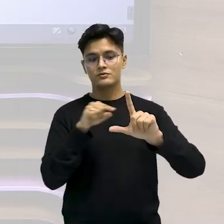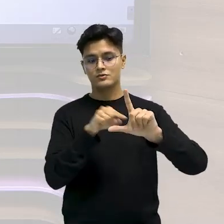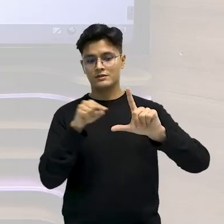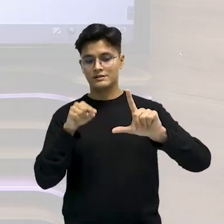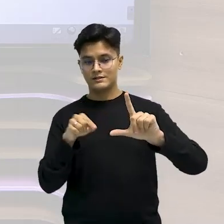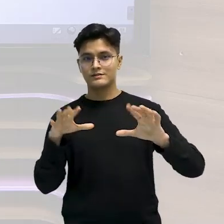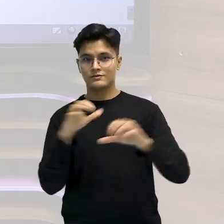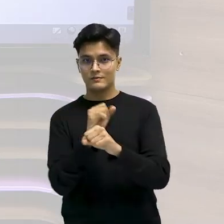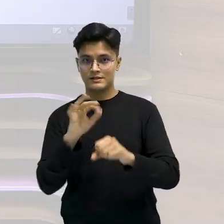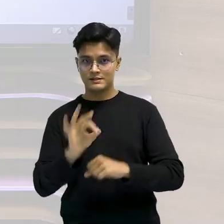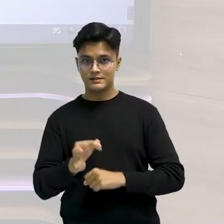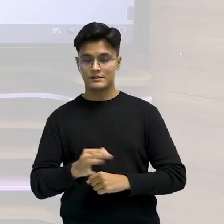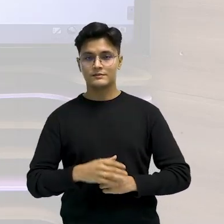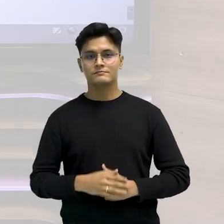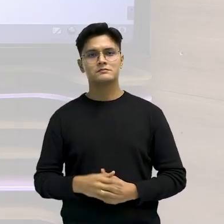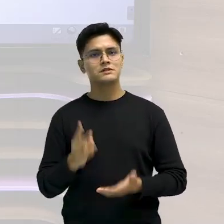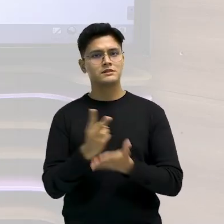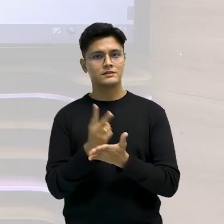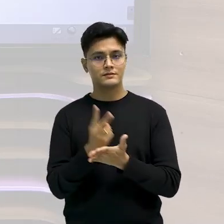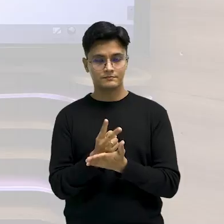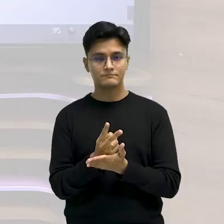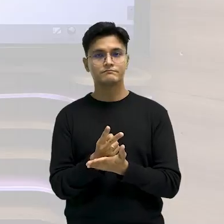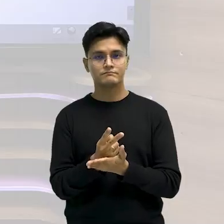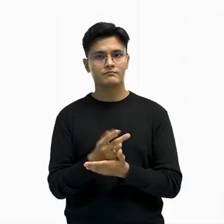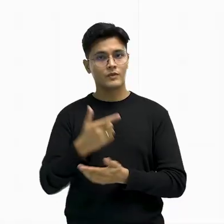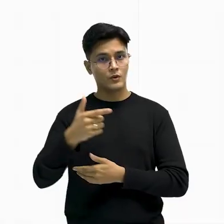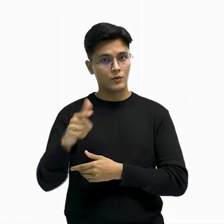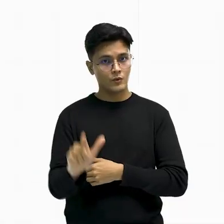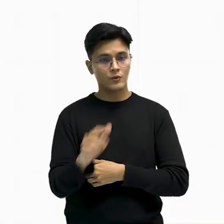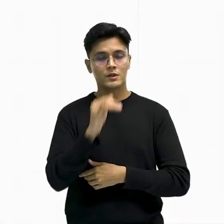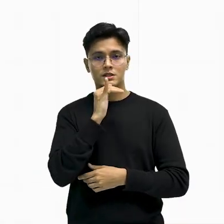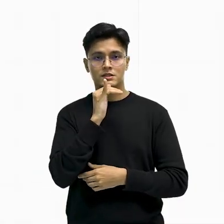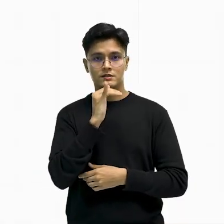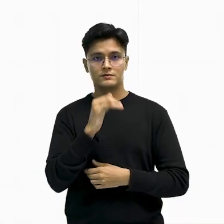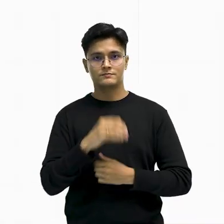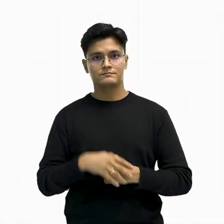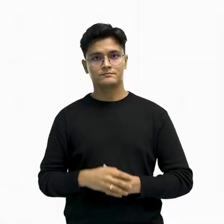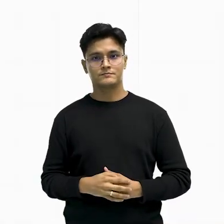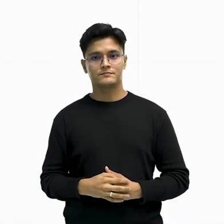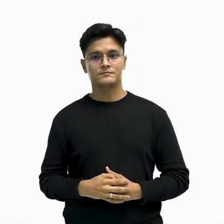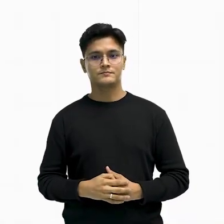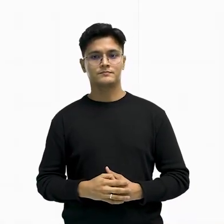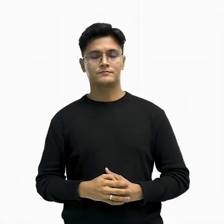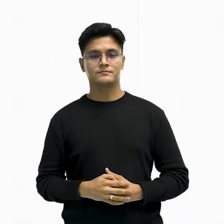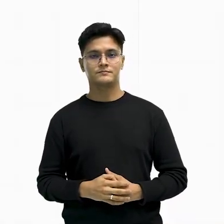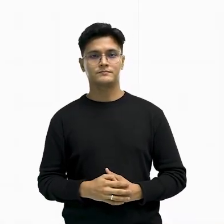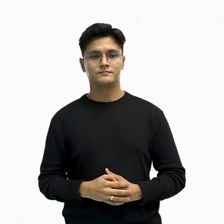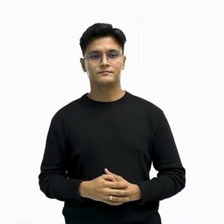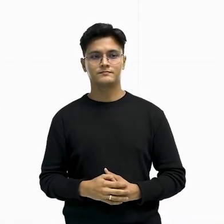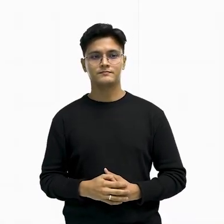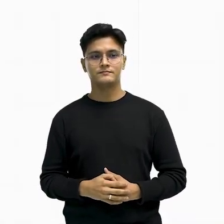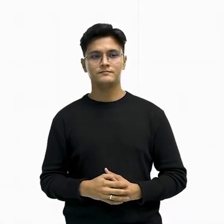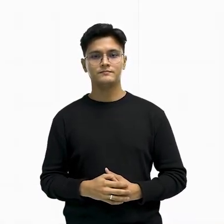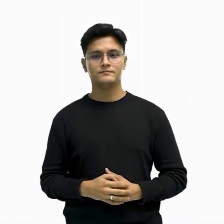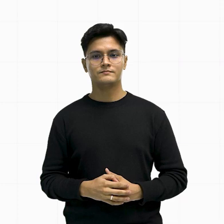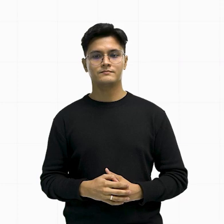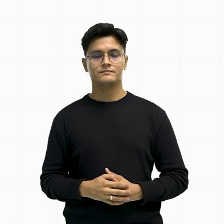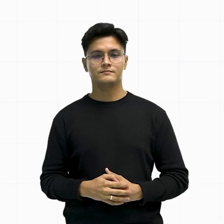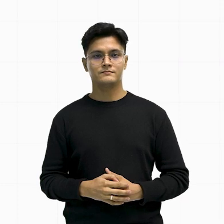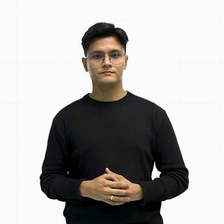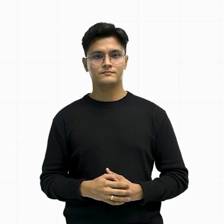triângulo, tá bom? Sempre dessa forma. Vamos ver outra questão? Acompanha comigo. Olha essa próxima